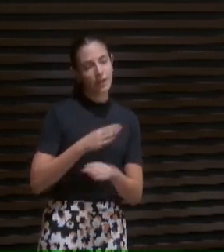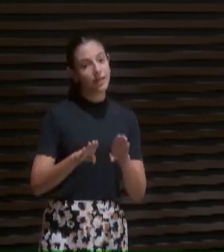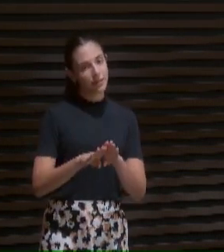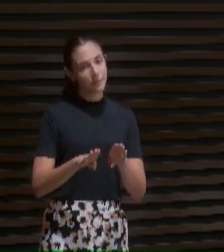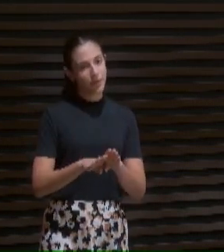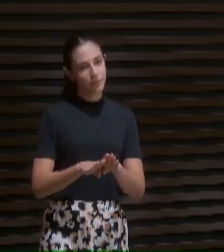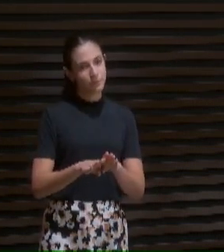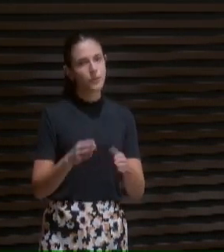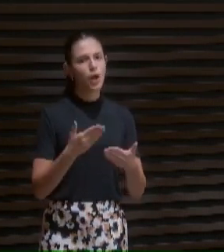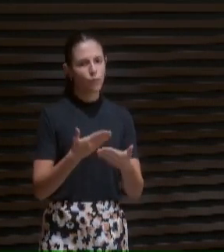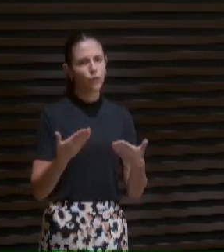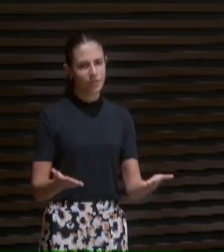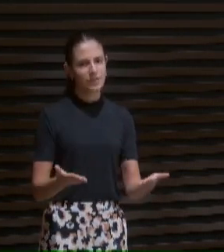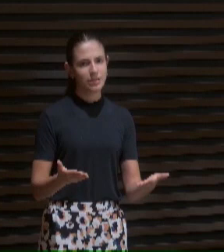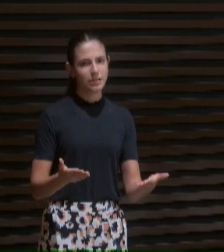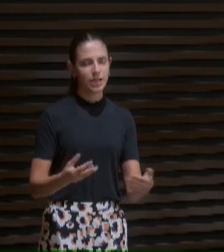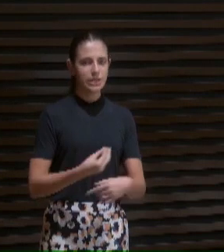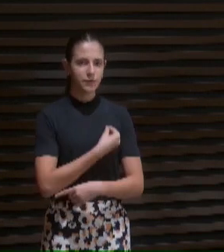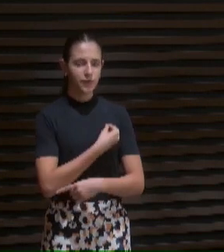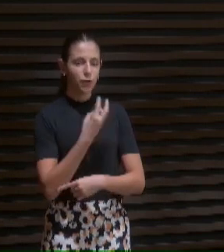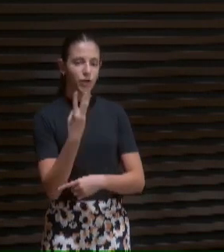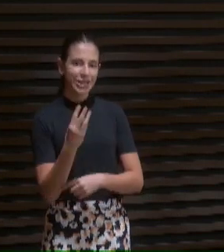Vocês já tiveram comigo esses 3 anos e meio?